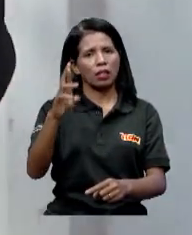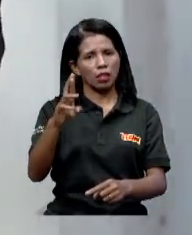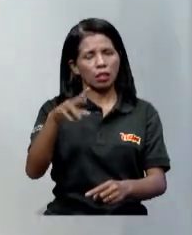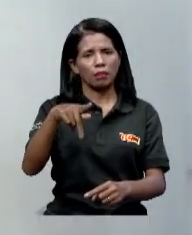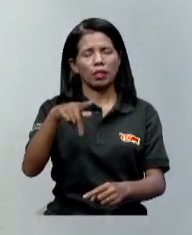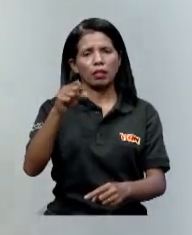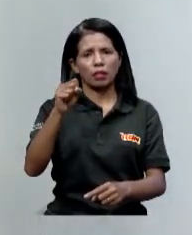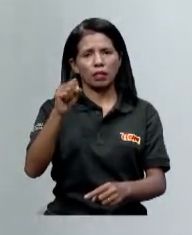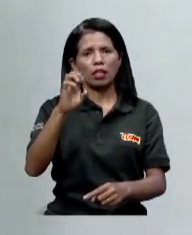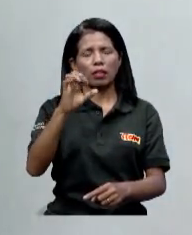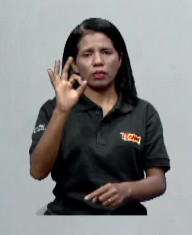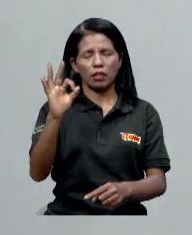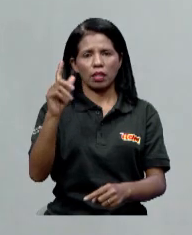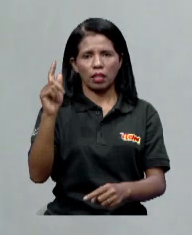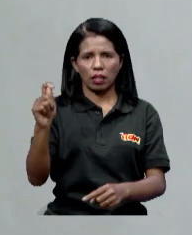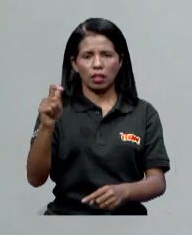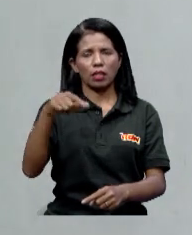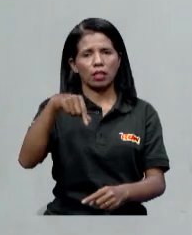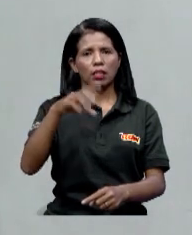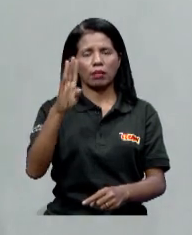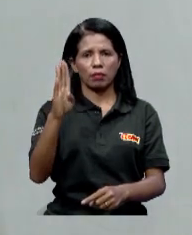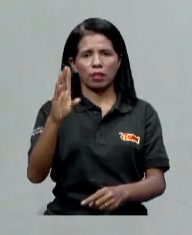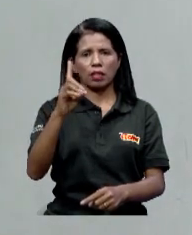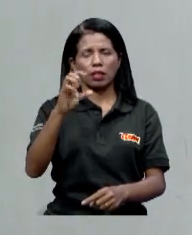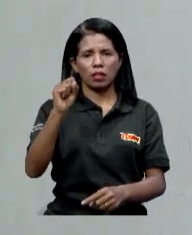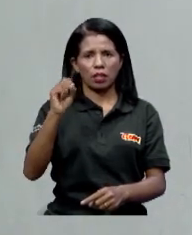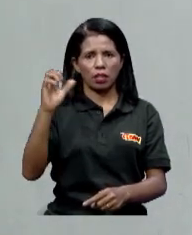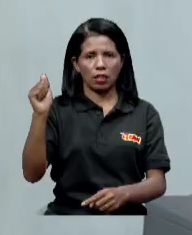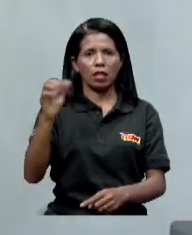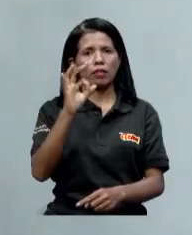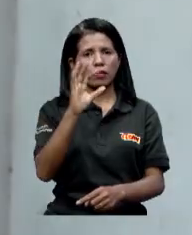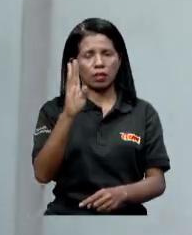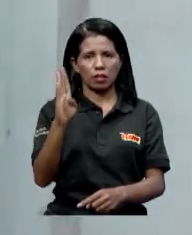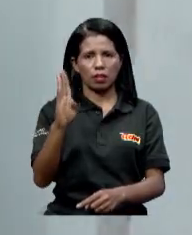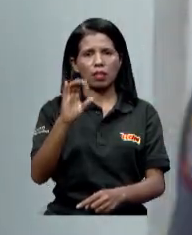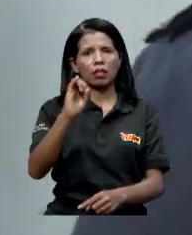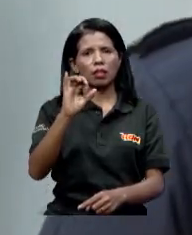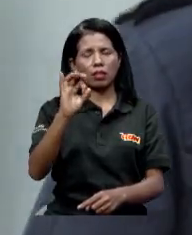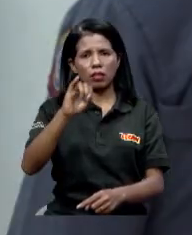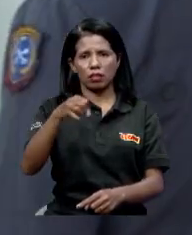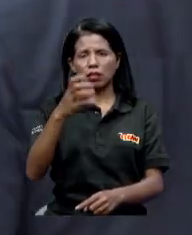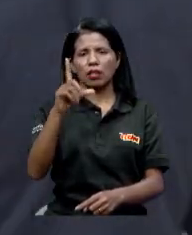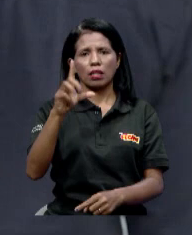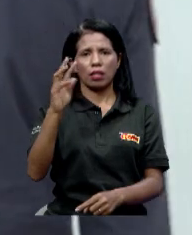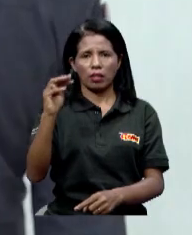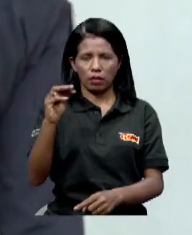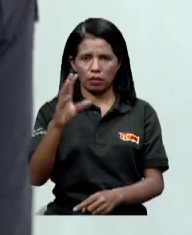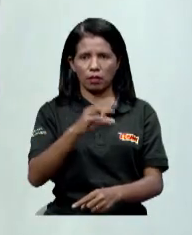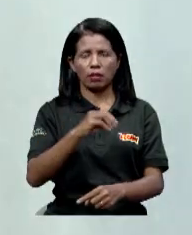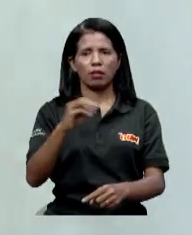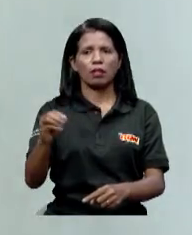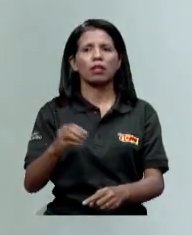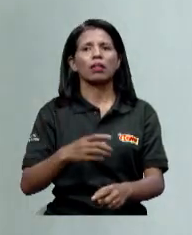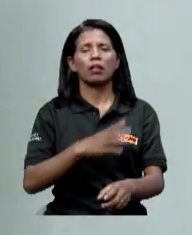FPZG, FTE, QB, DCA, FC, SPJ, no JLF, no arguido